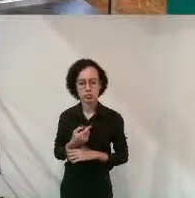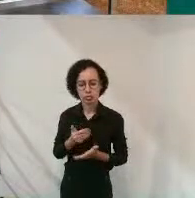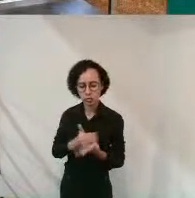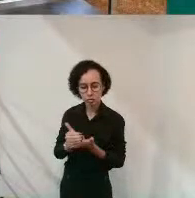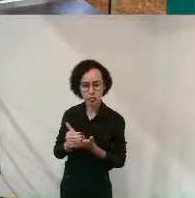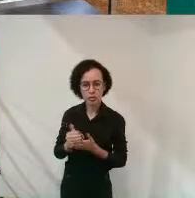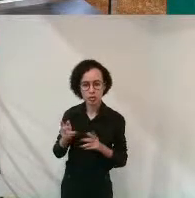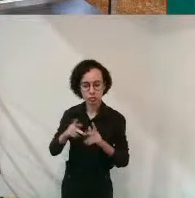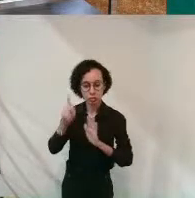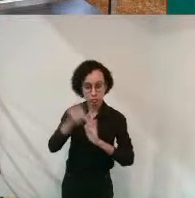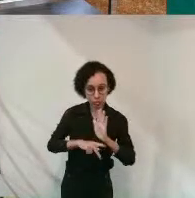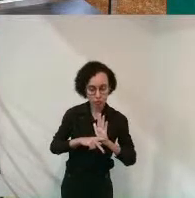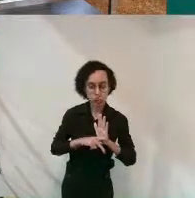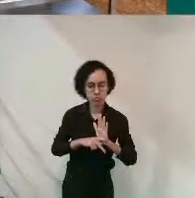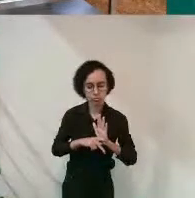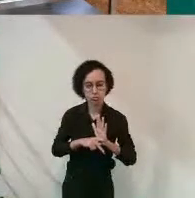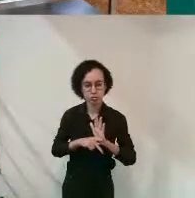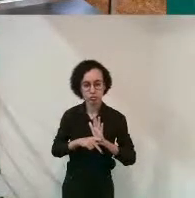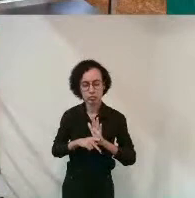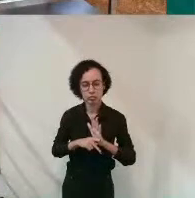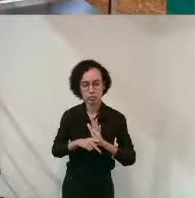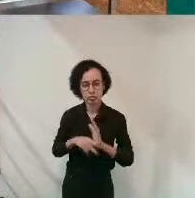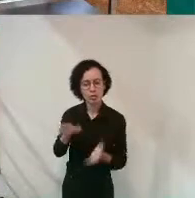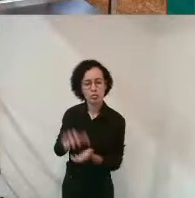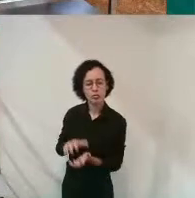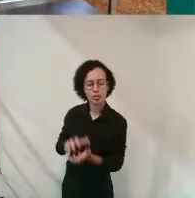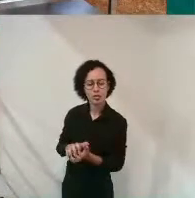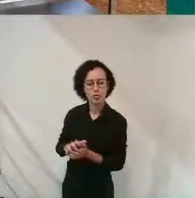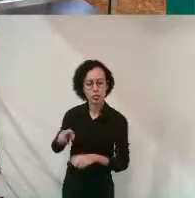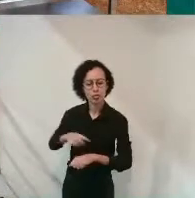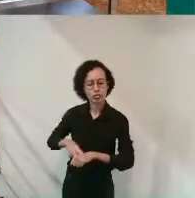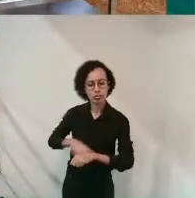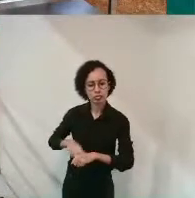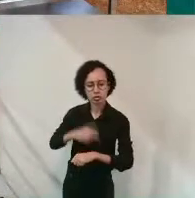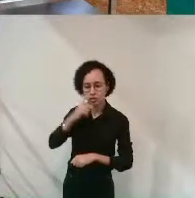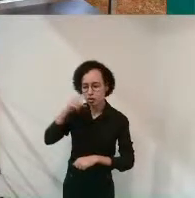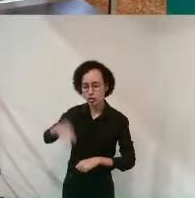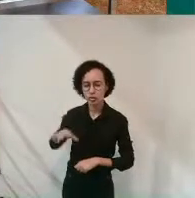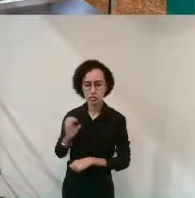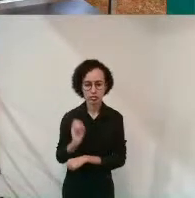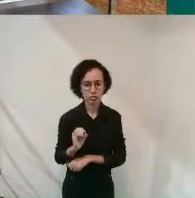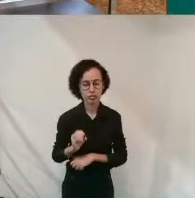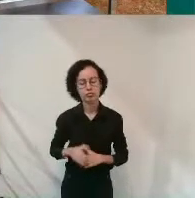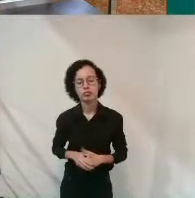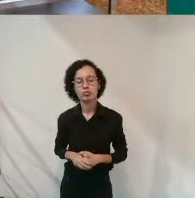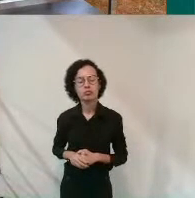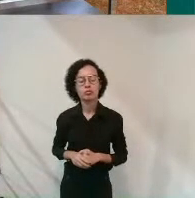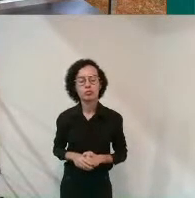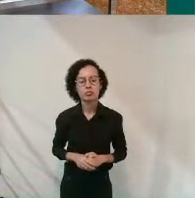iniciamos um projeto muito exitoso, chamado Pernambuco Verde Lixão Zero, em que nós